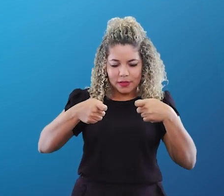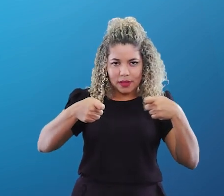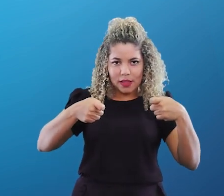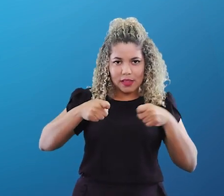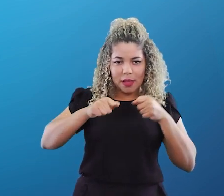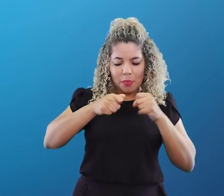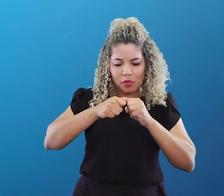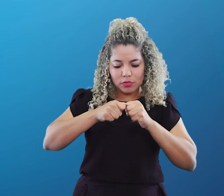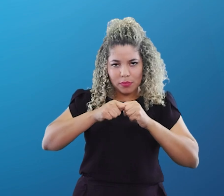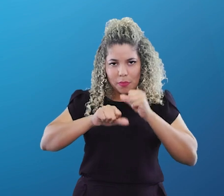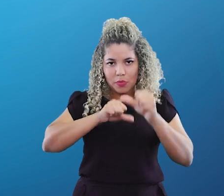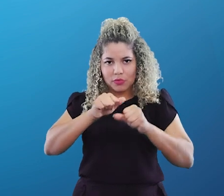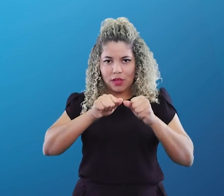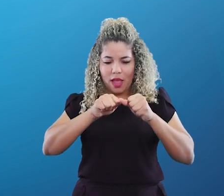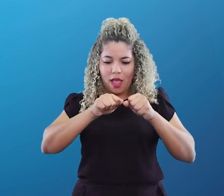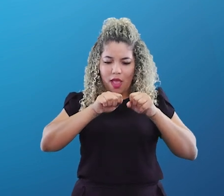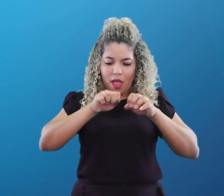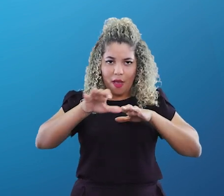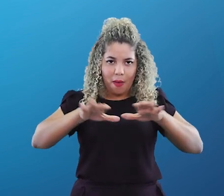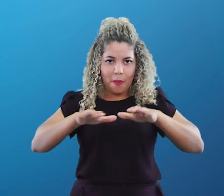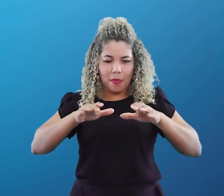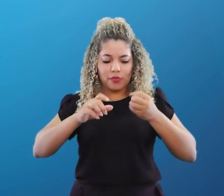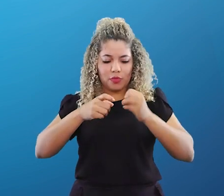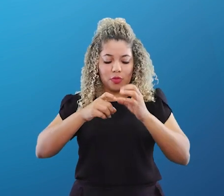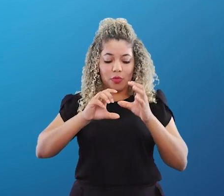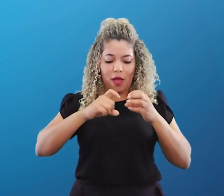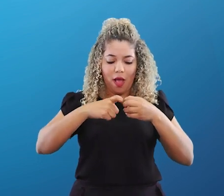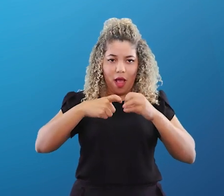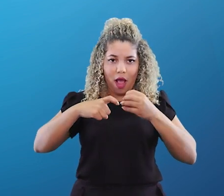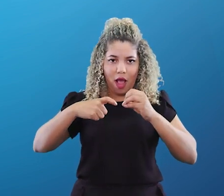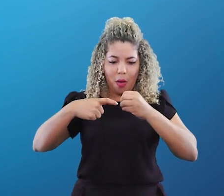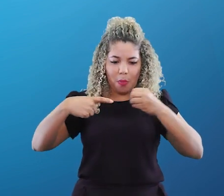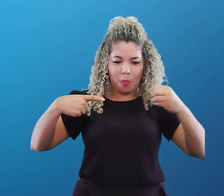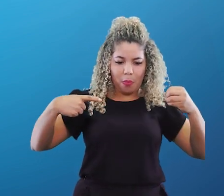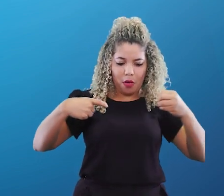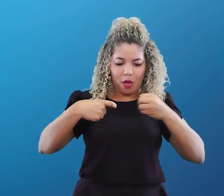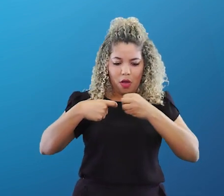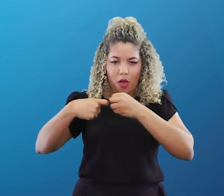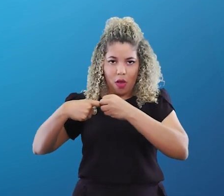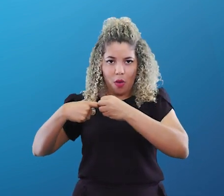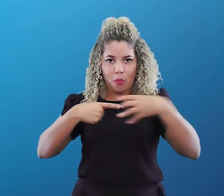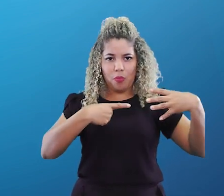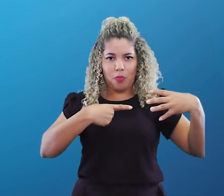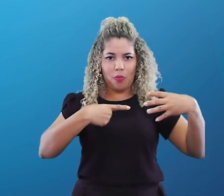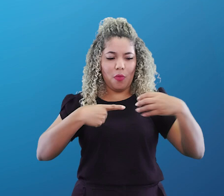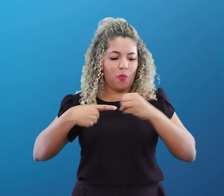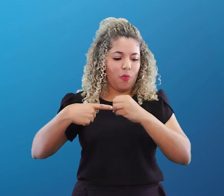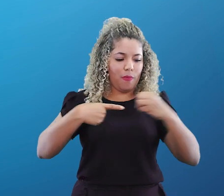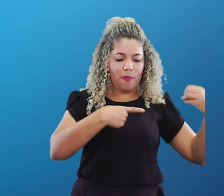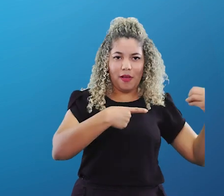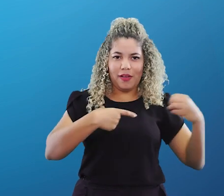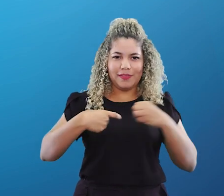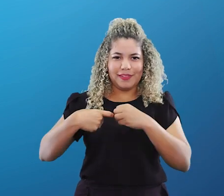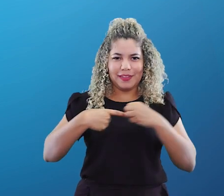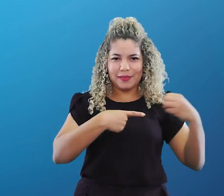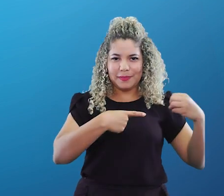transformada depois em energia cinética, quando a bolinha já está sendo arremessada pela expansão dessa mola.